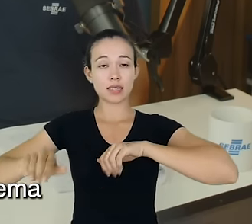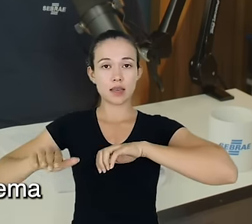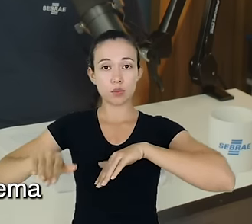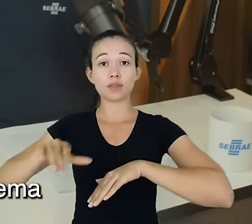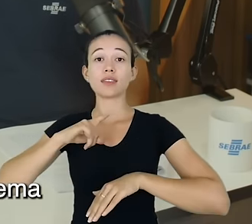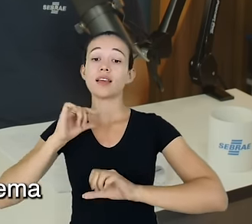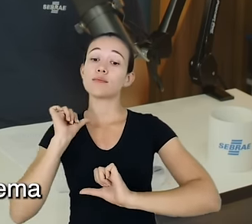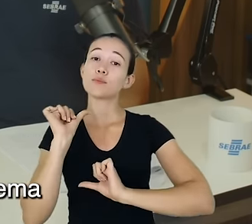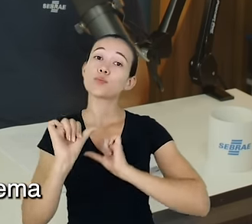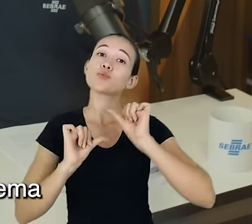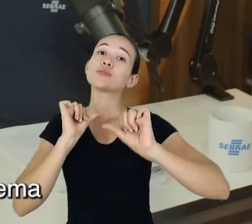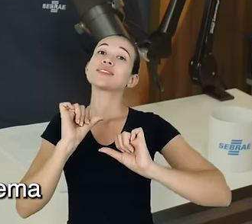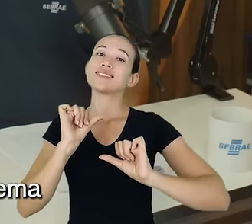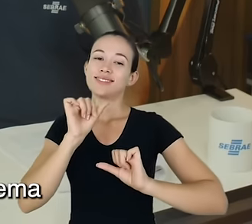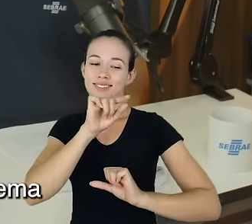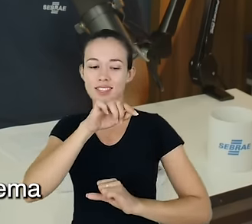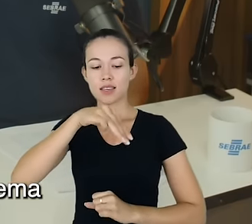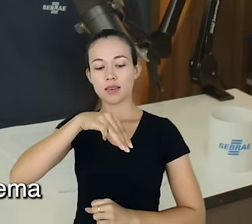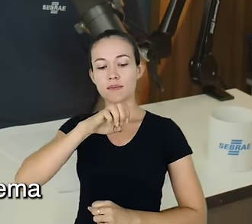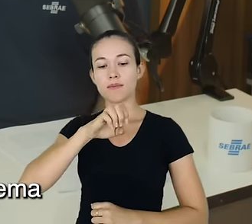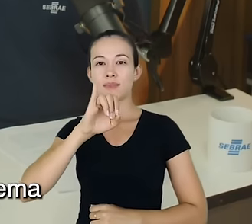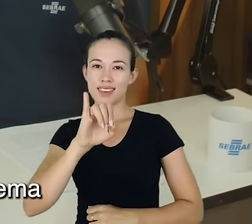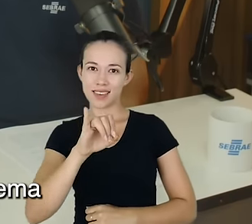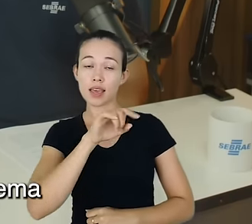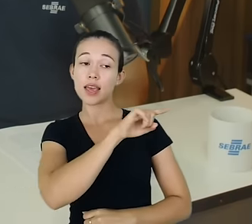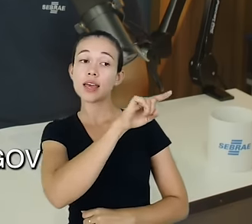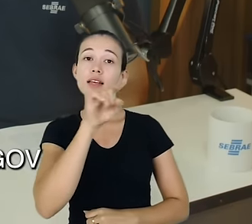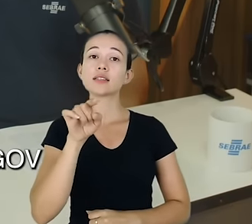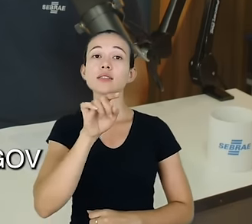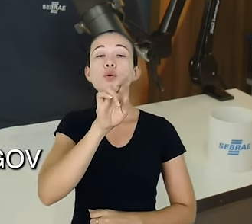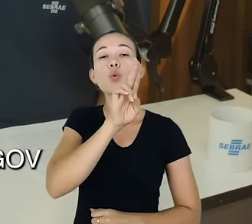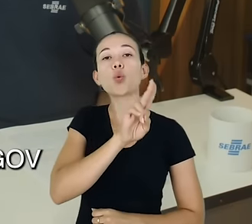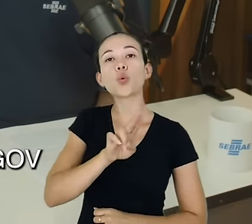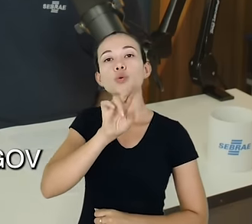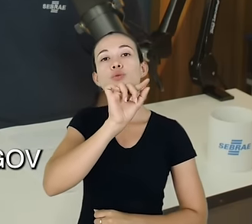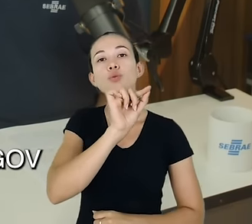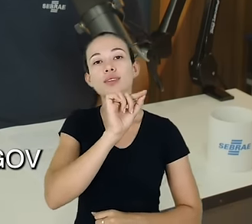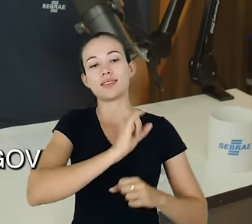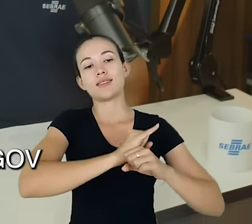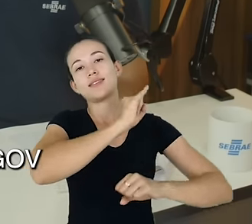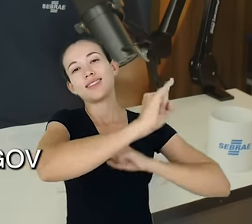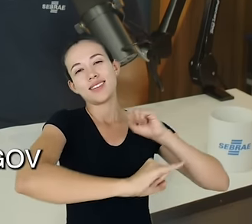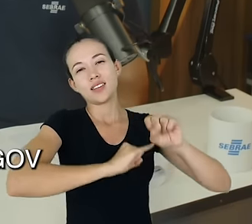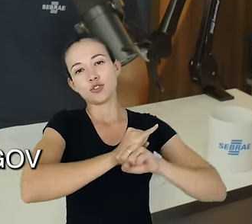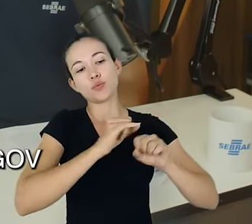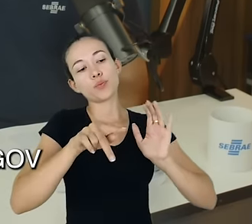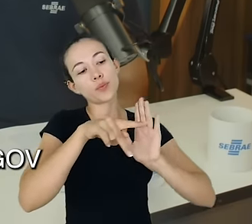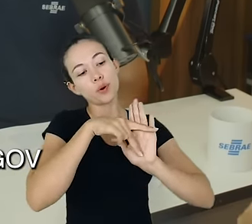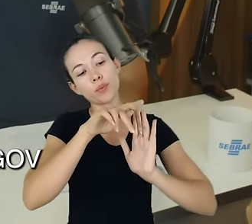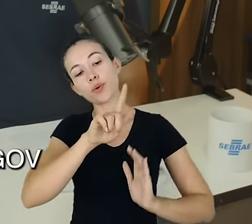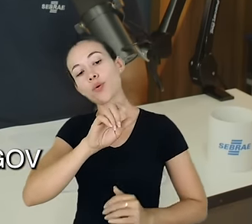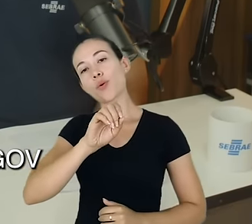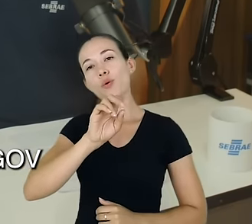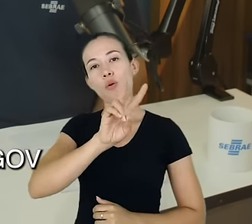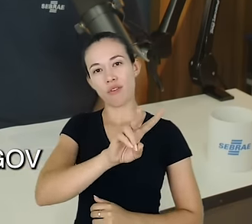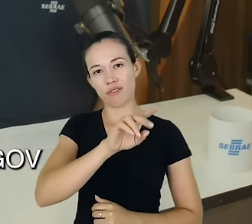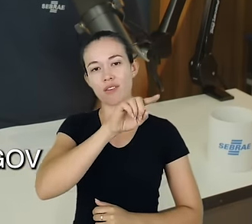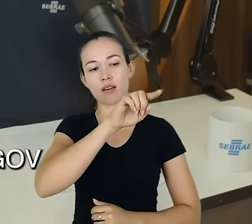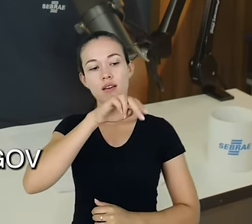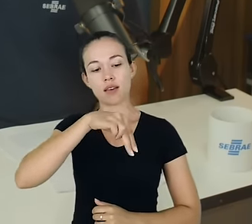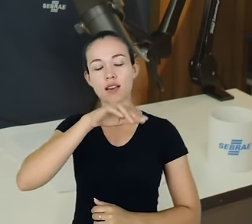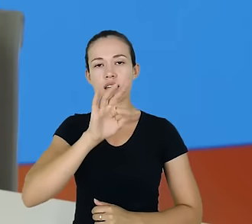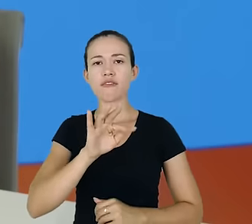mês que agora utilizam né o sistema eh emissor de nota fiscal de serviços do gov e para as mes e